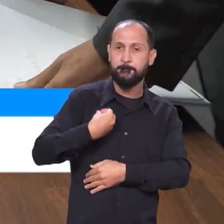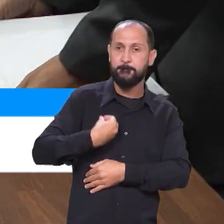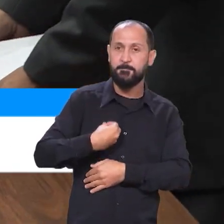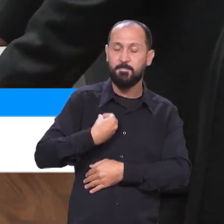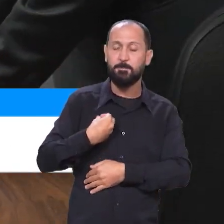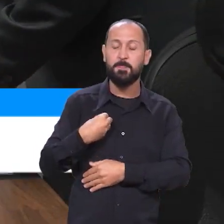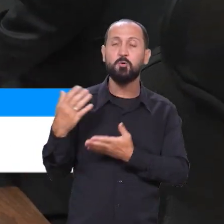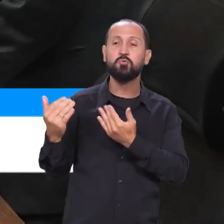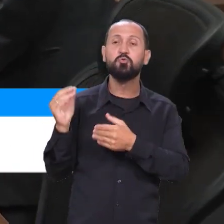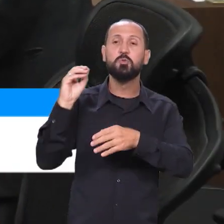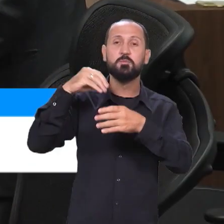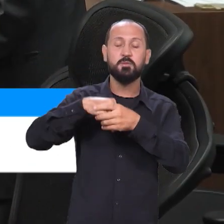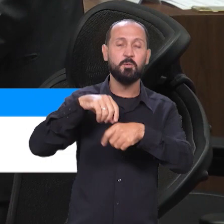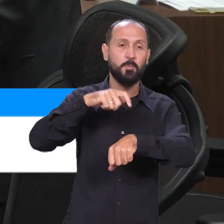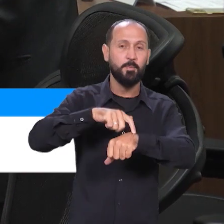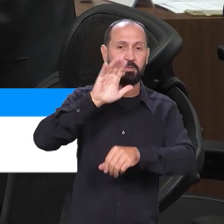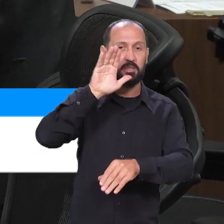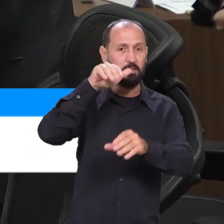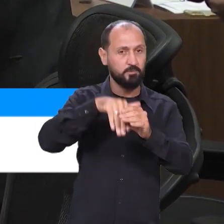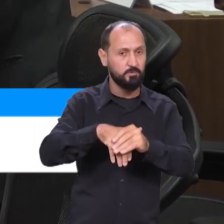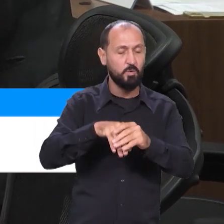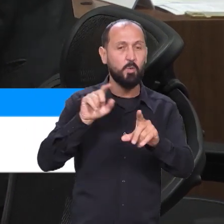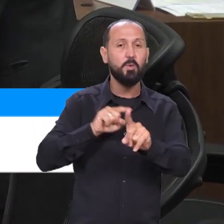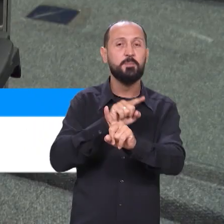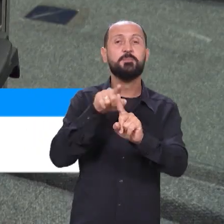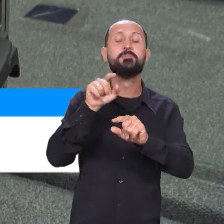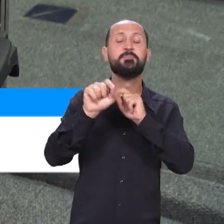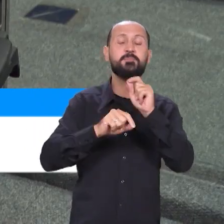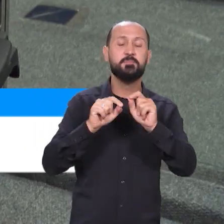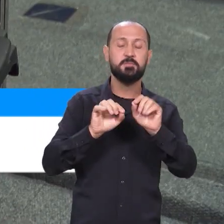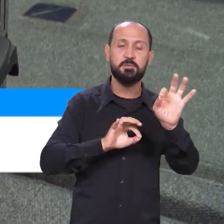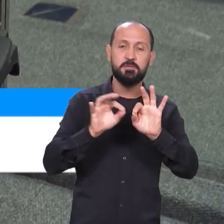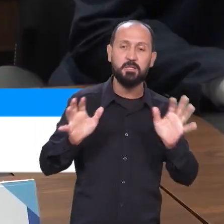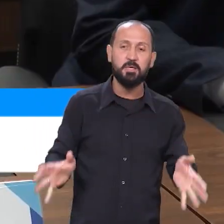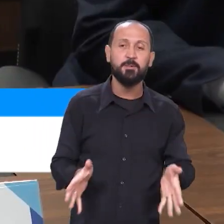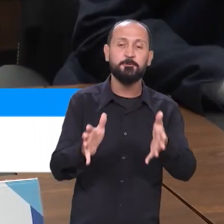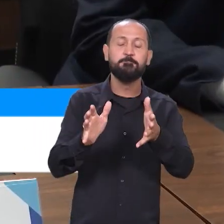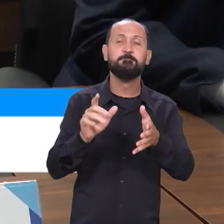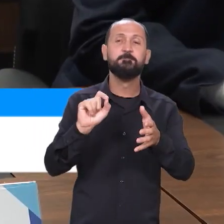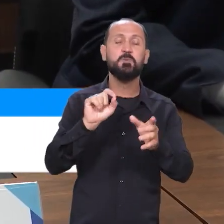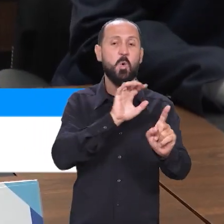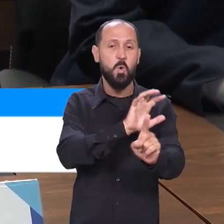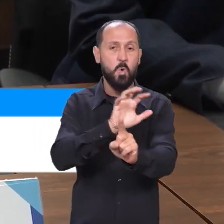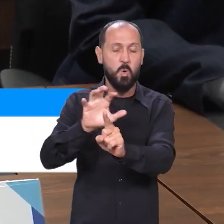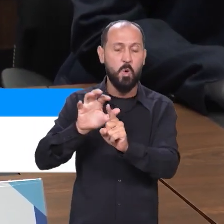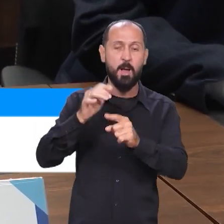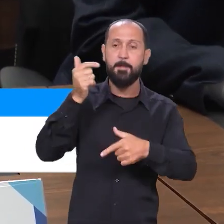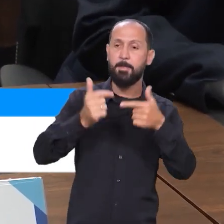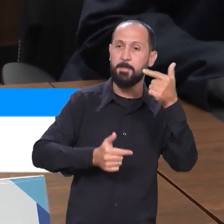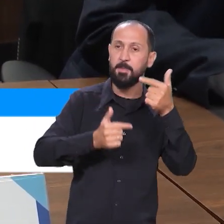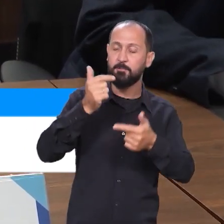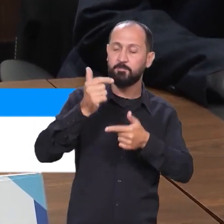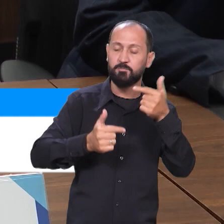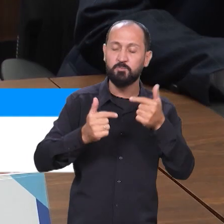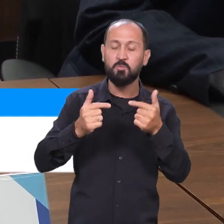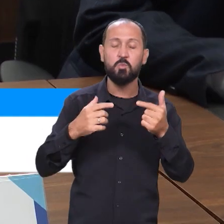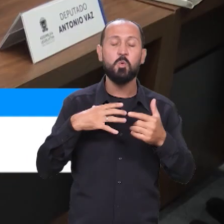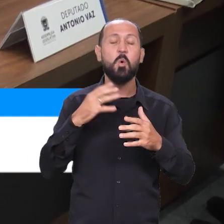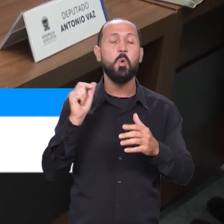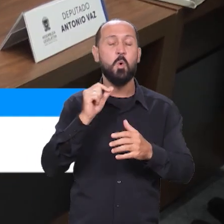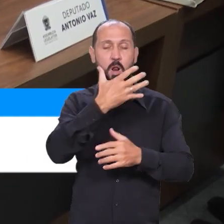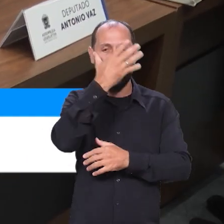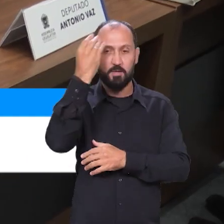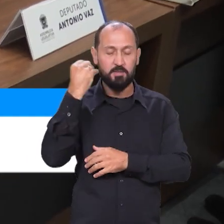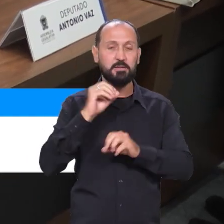de Incentivo à Participação do Jovem no processo eleitoral. O objetivo é o de conscientizar quanto à influência da política